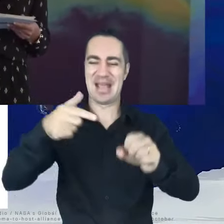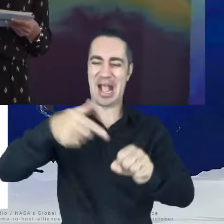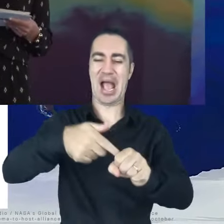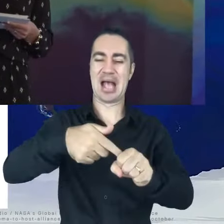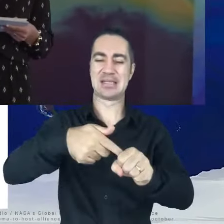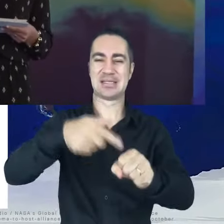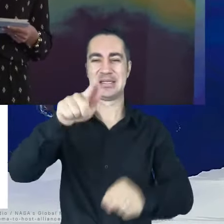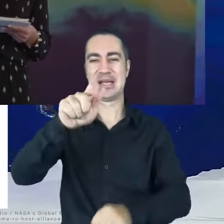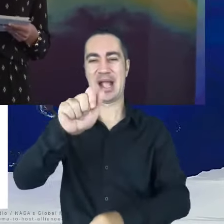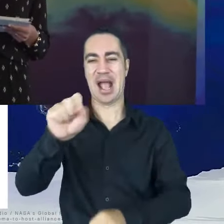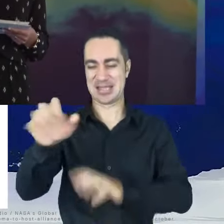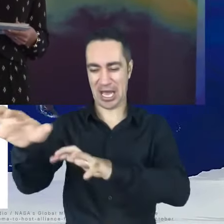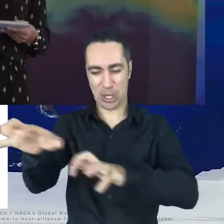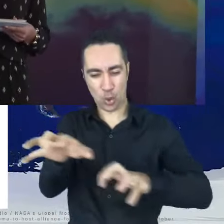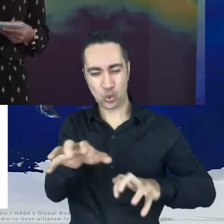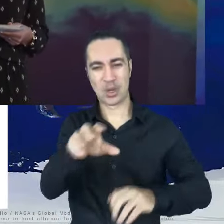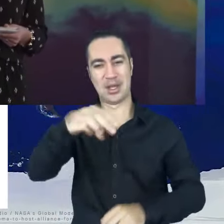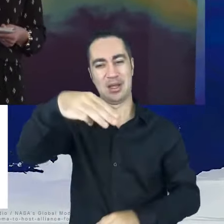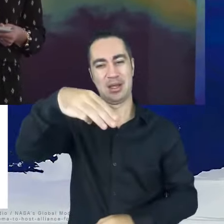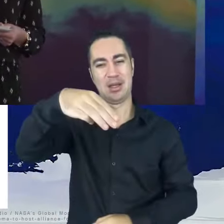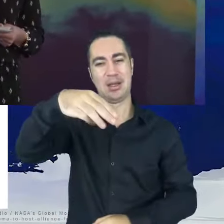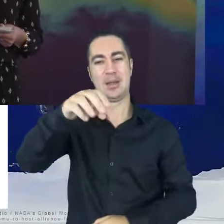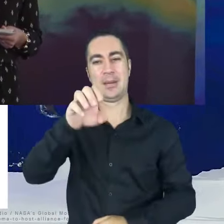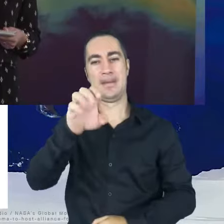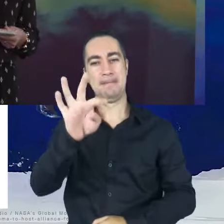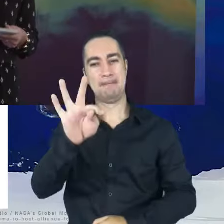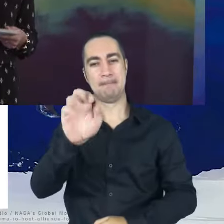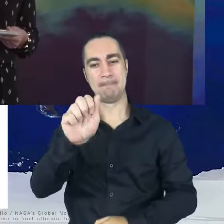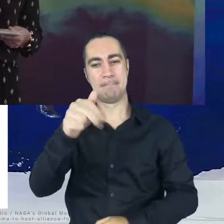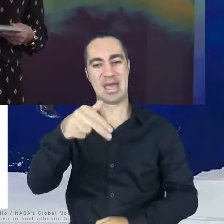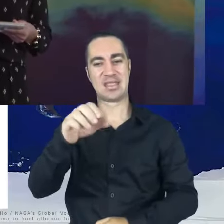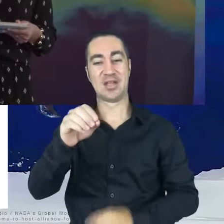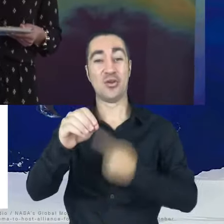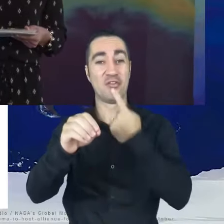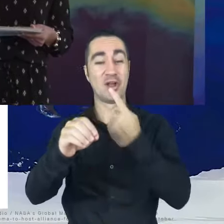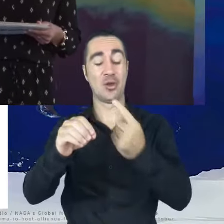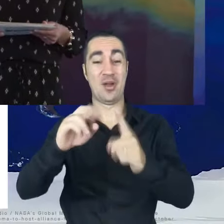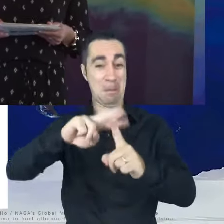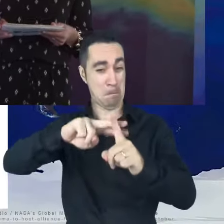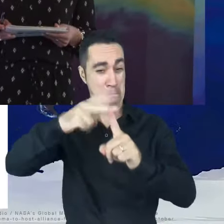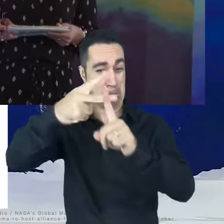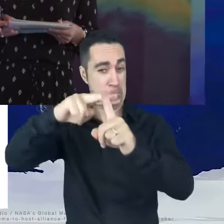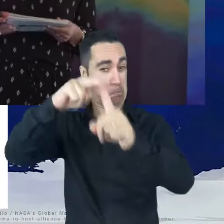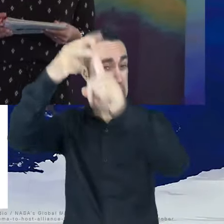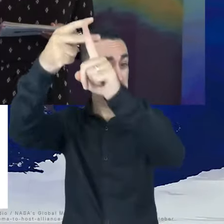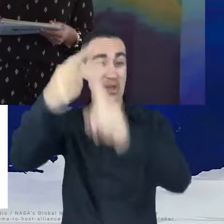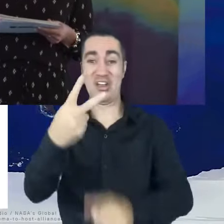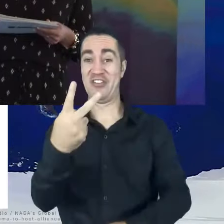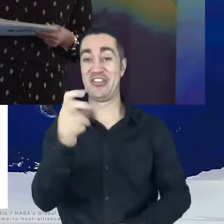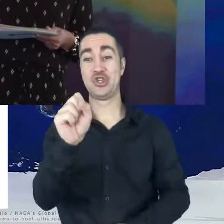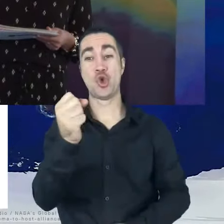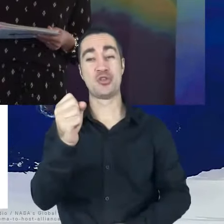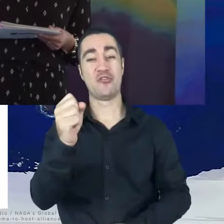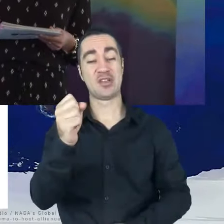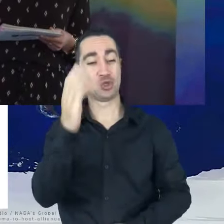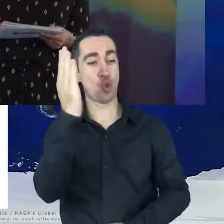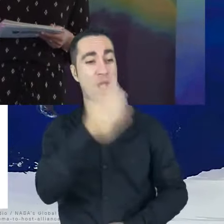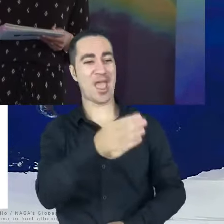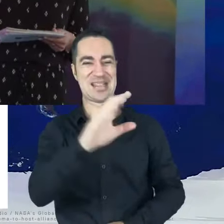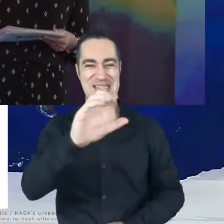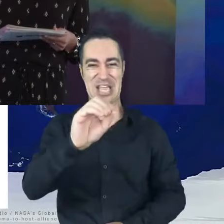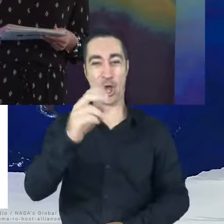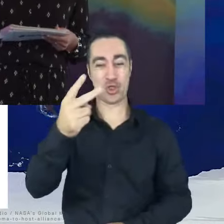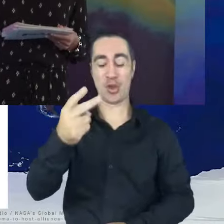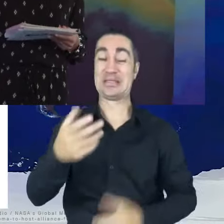climática. Cientistas falam até 28 vezes mais poluente do que o gás carbônico. E o bom disso tudo é que